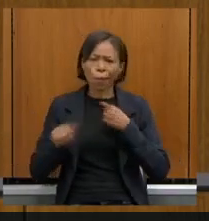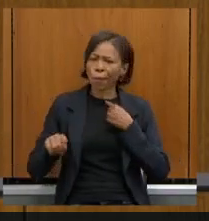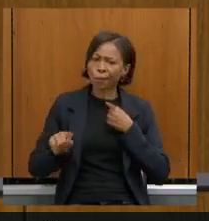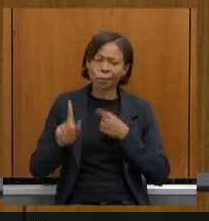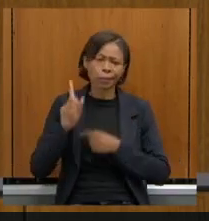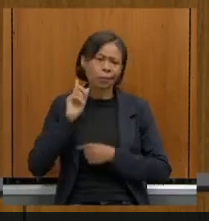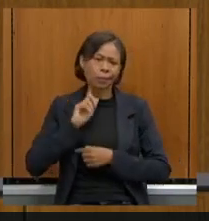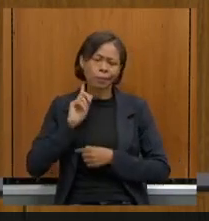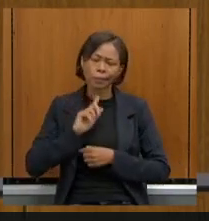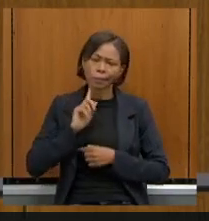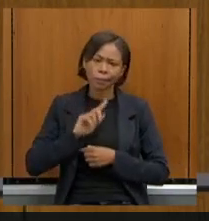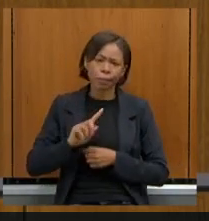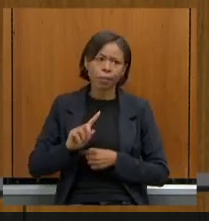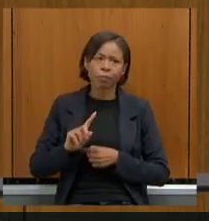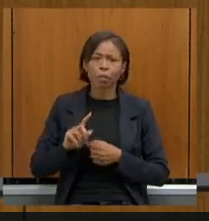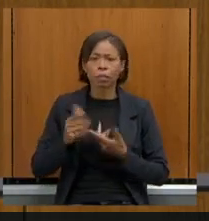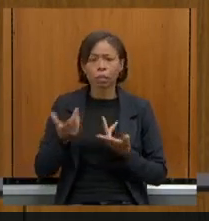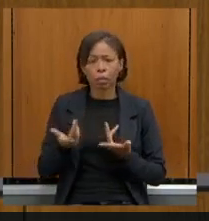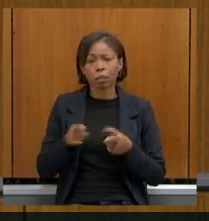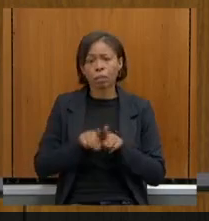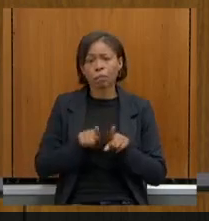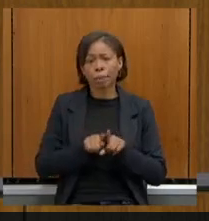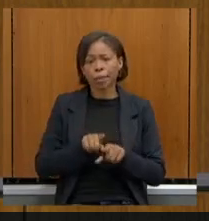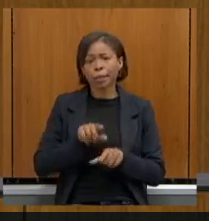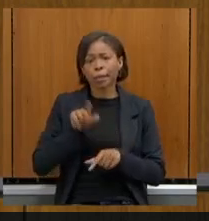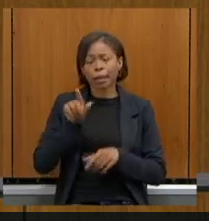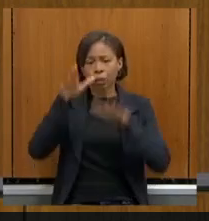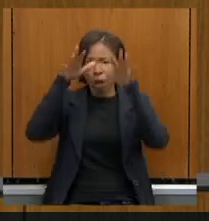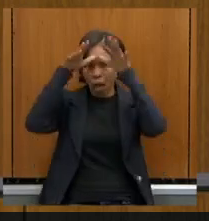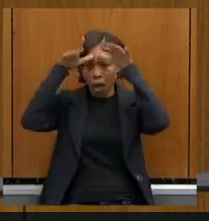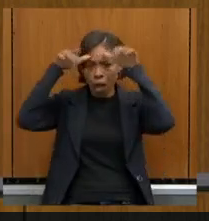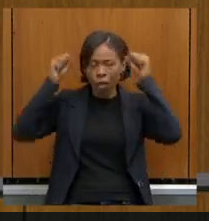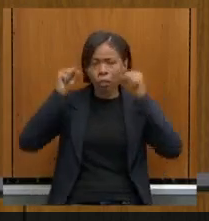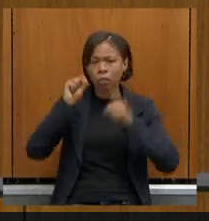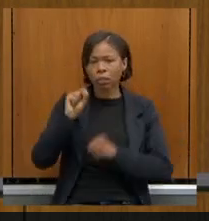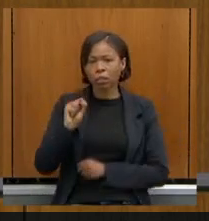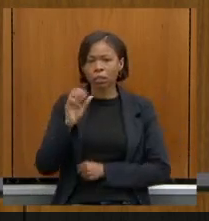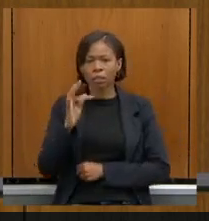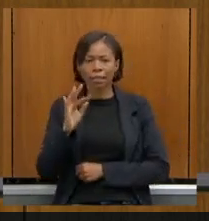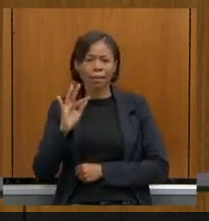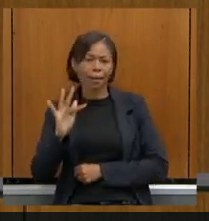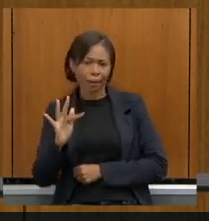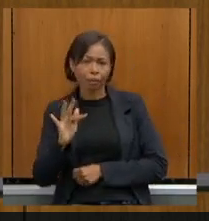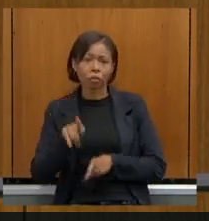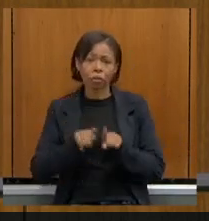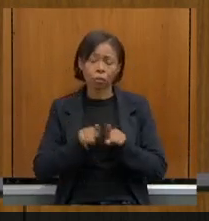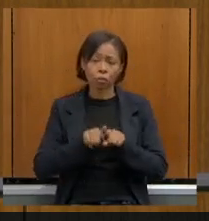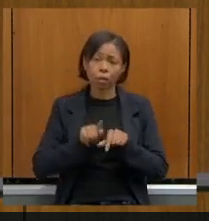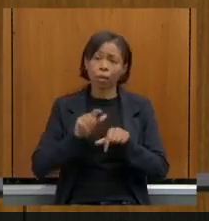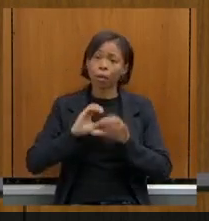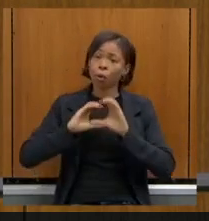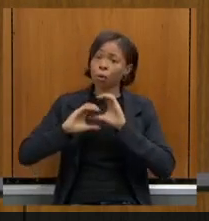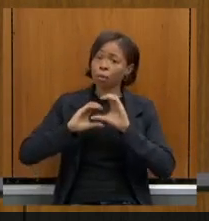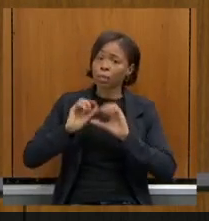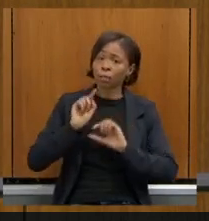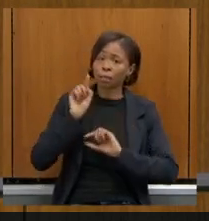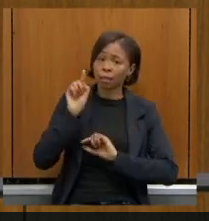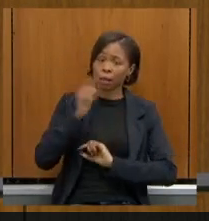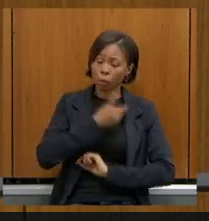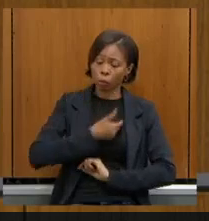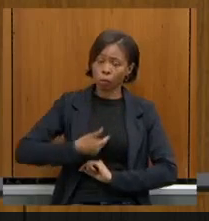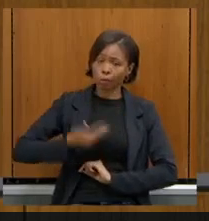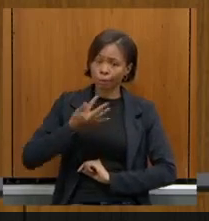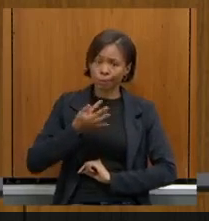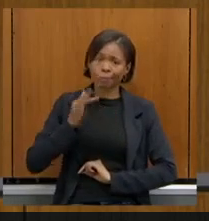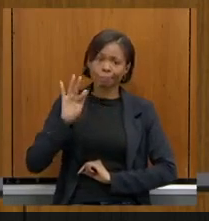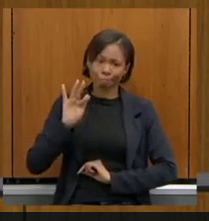nova ação no STF e as conversas junto ao governo federal uma vez que ele já tinha se colocado anteriormente a